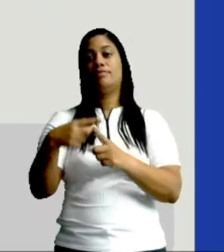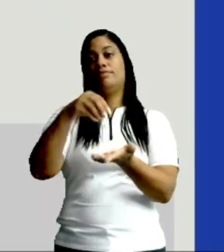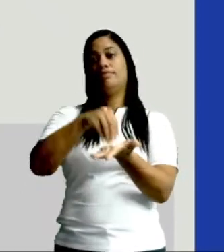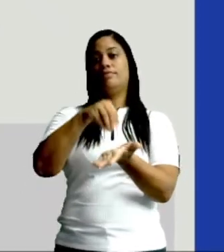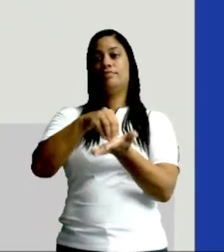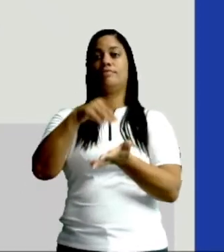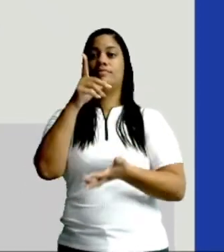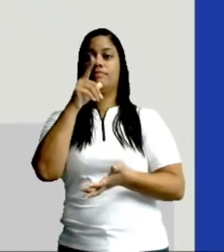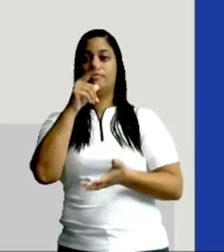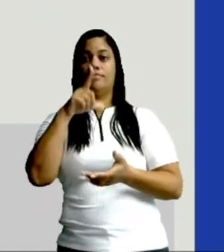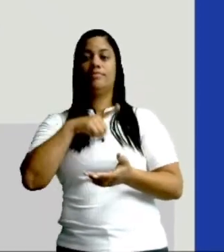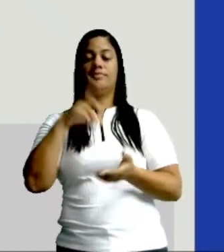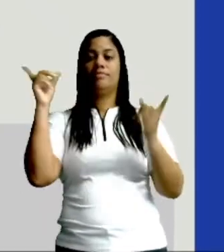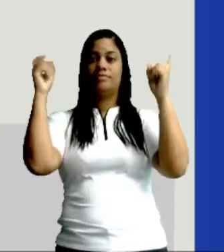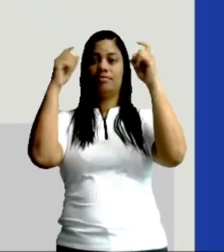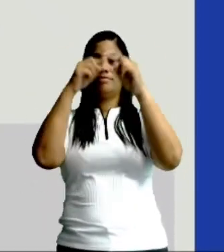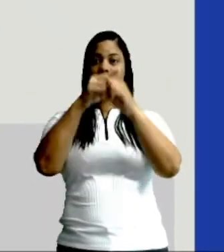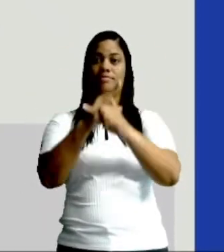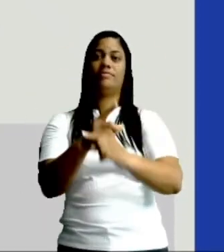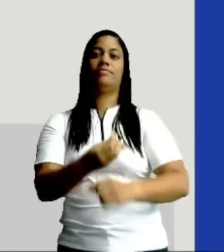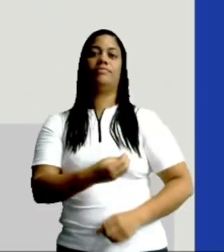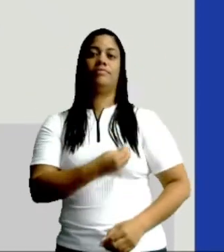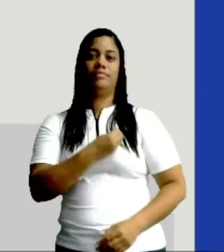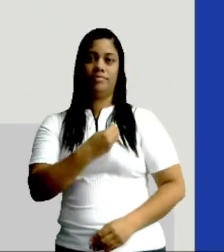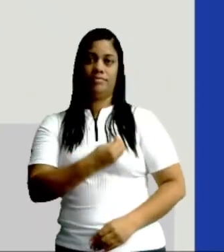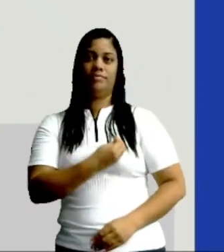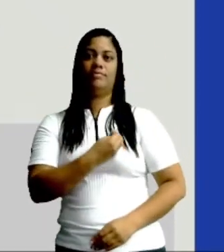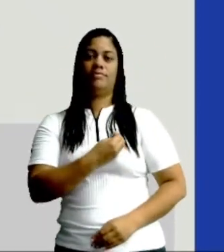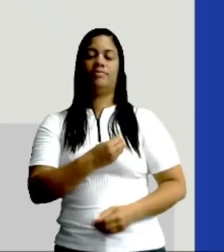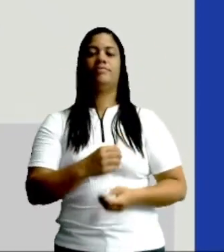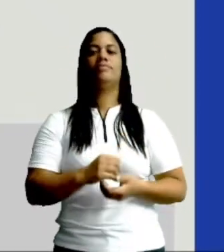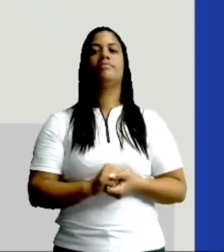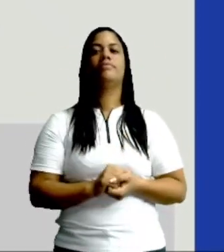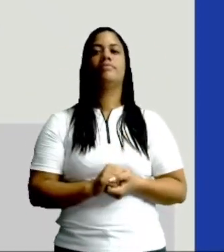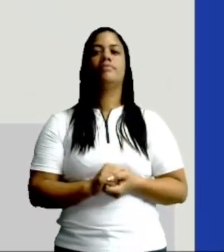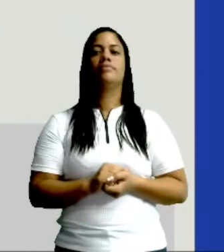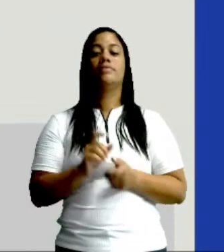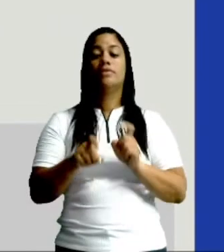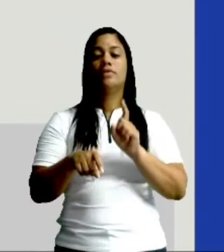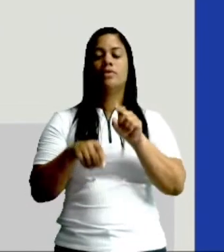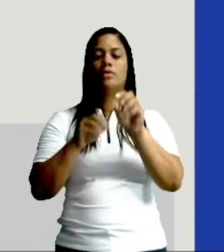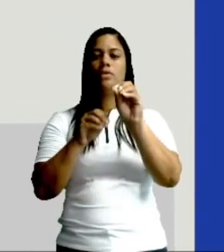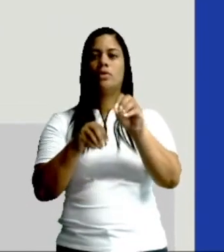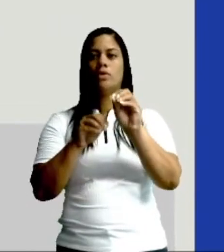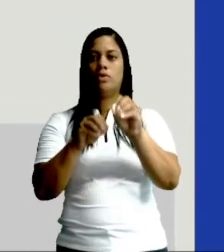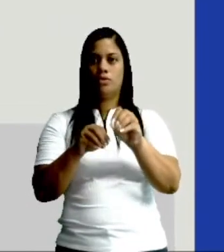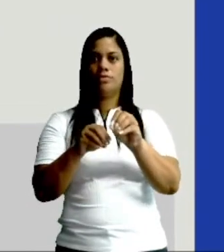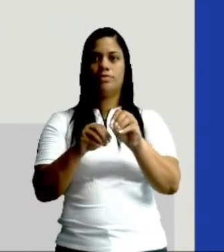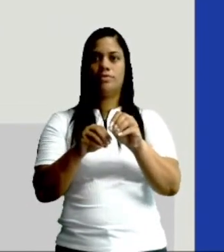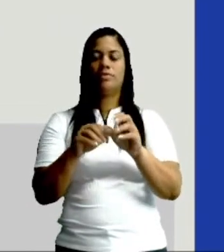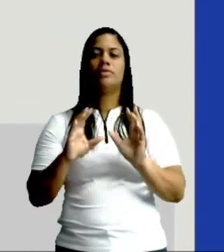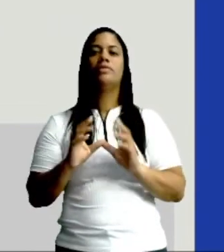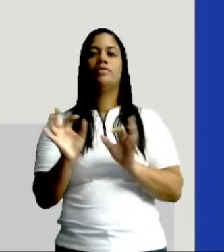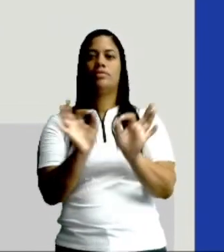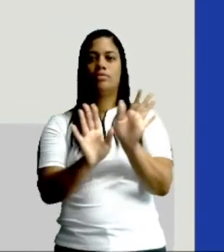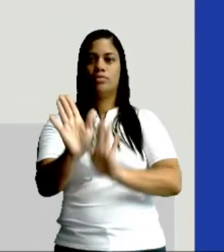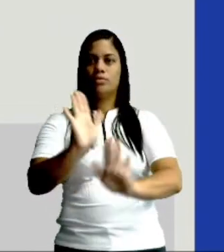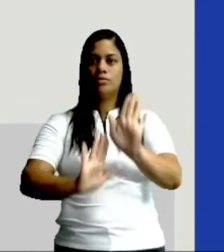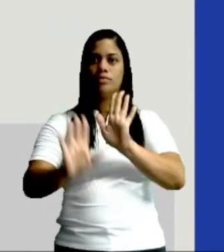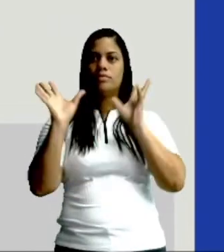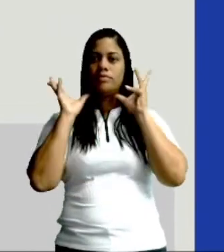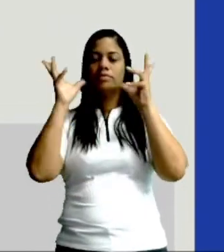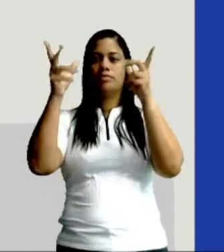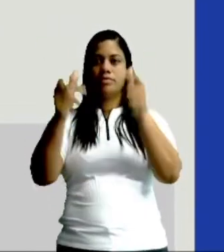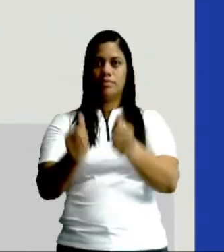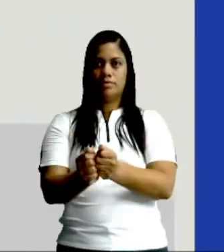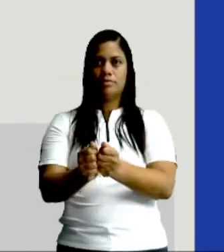de água, há uma grande dificuldade de sobrevivência. E a agricultura, a pecuária e especialmente as